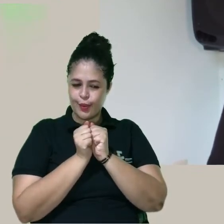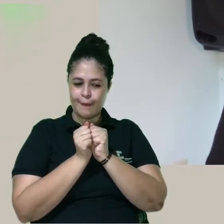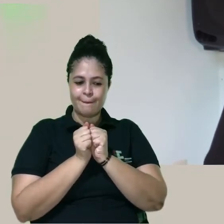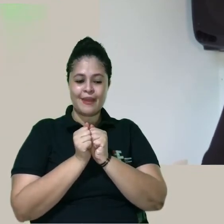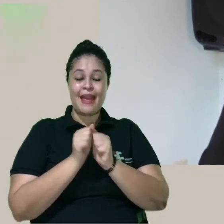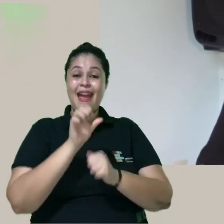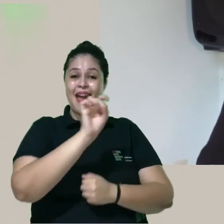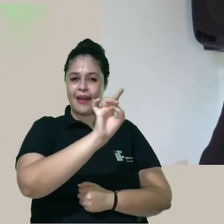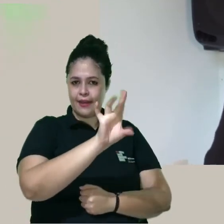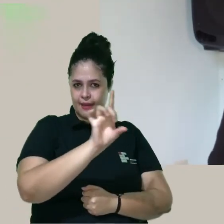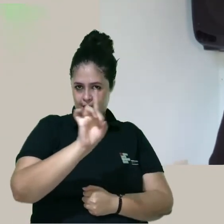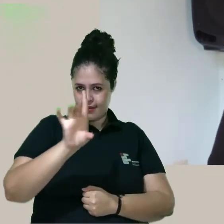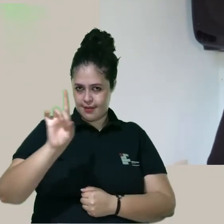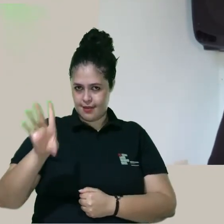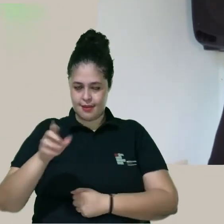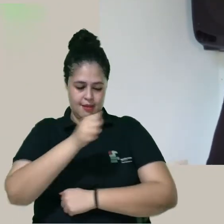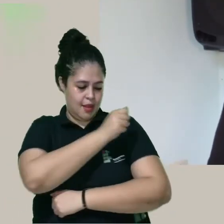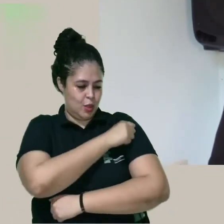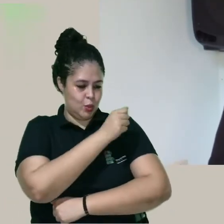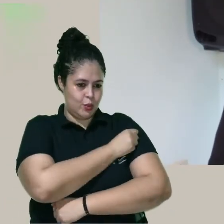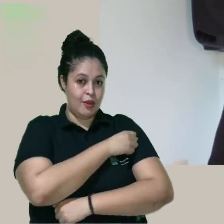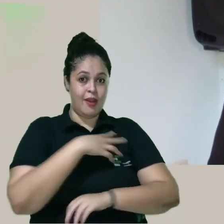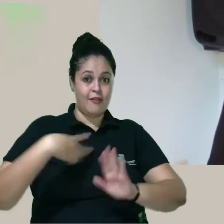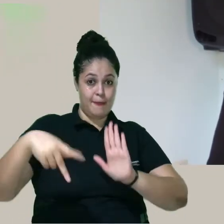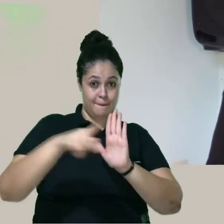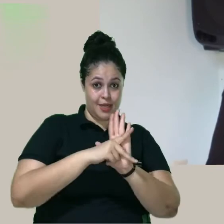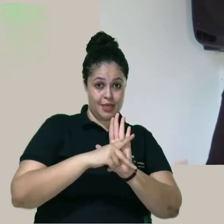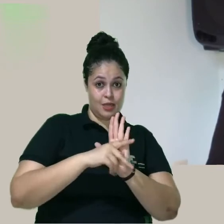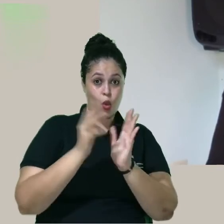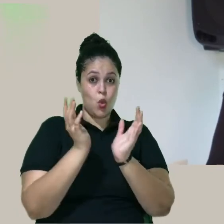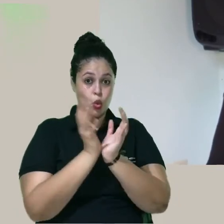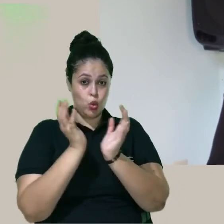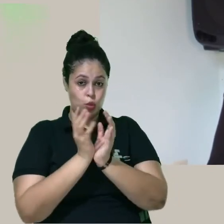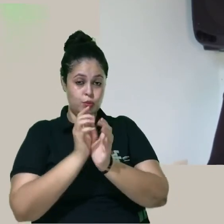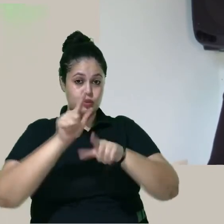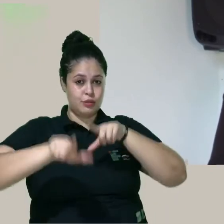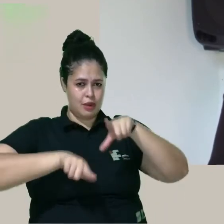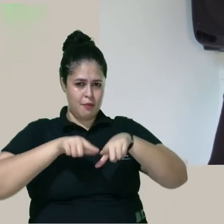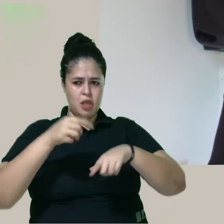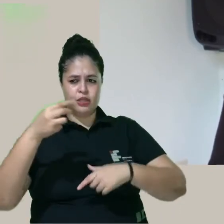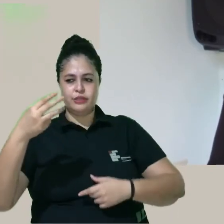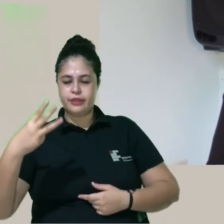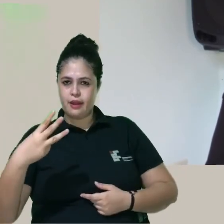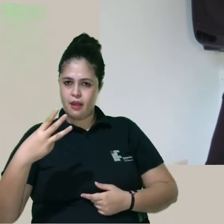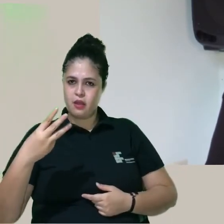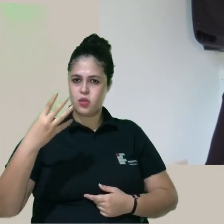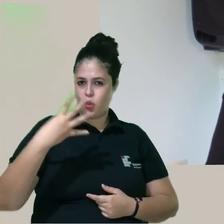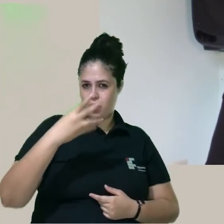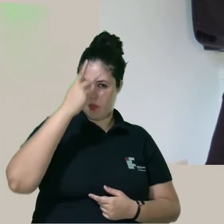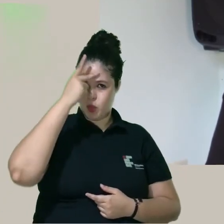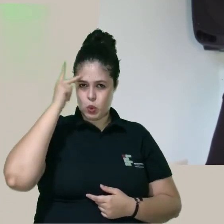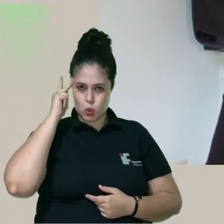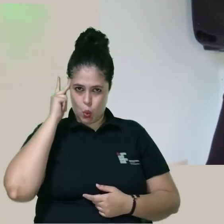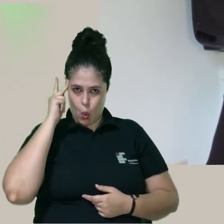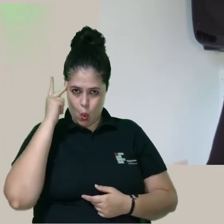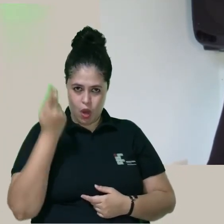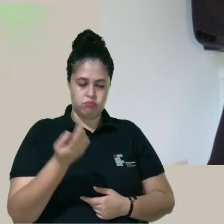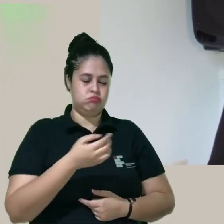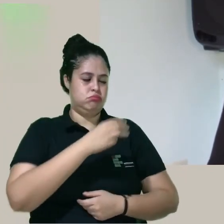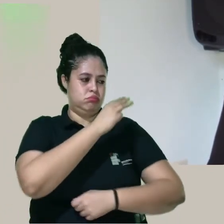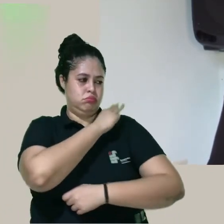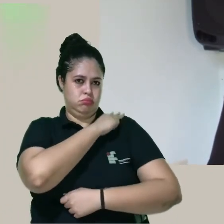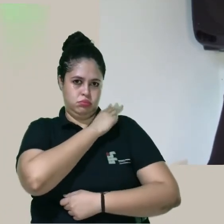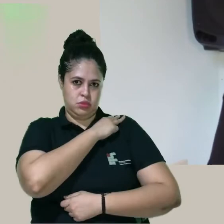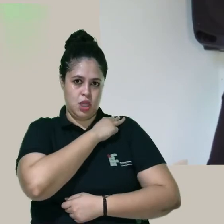vai compor um grupo de trabalho de 3 a 4 membros para os cursos integrados e de